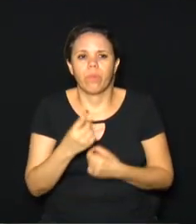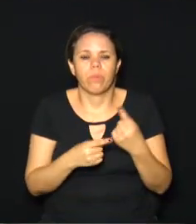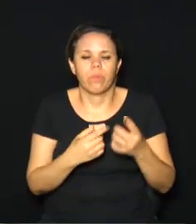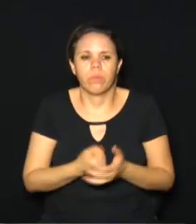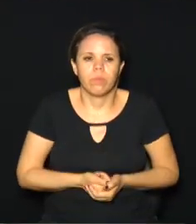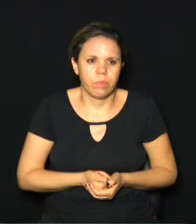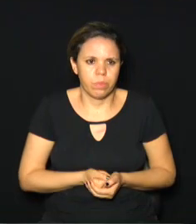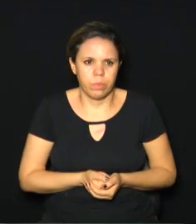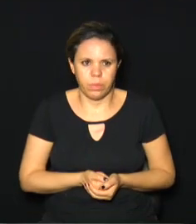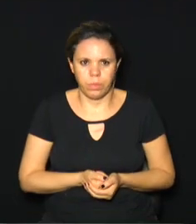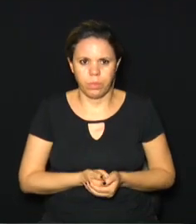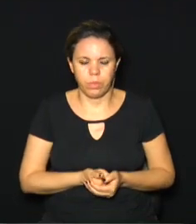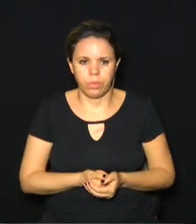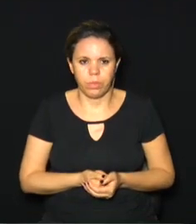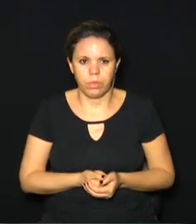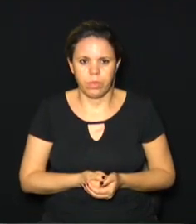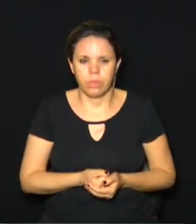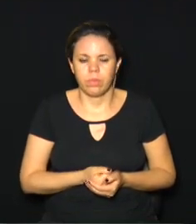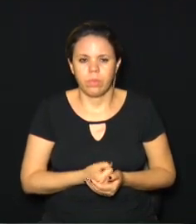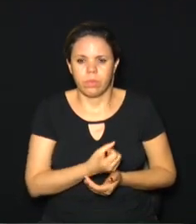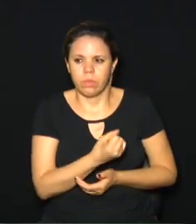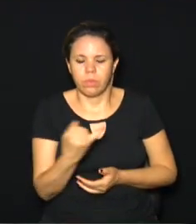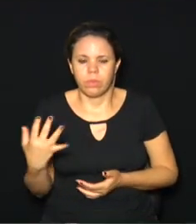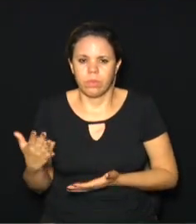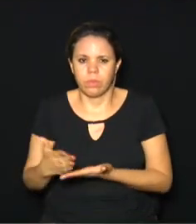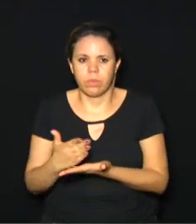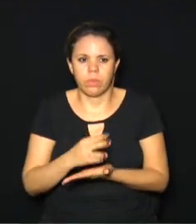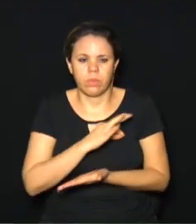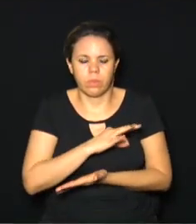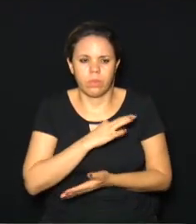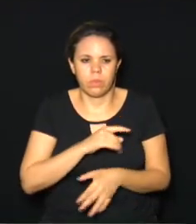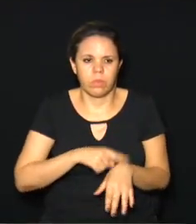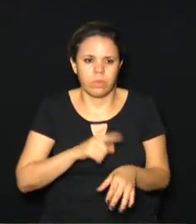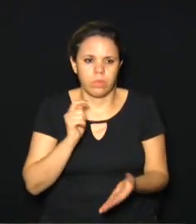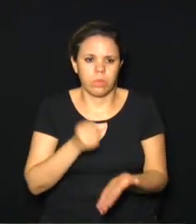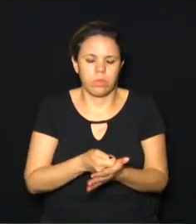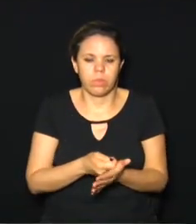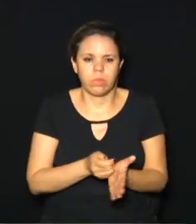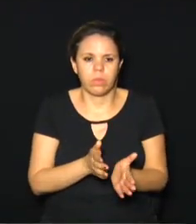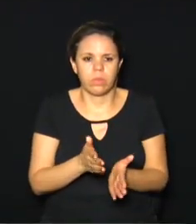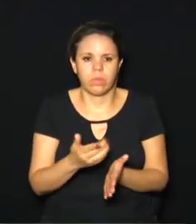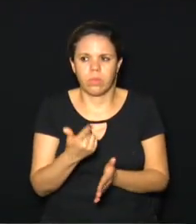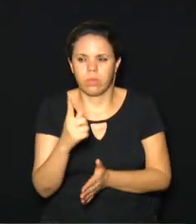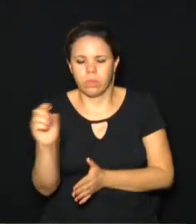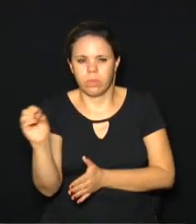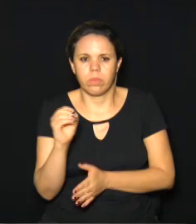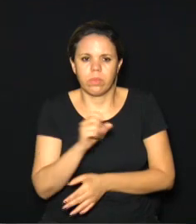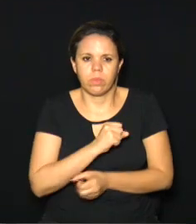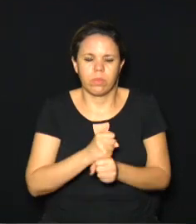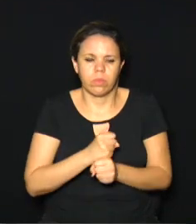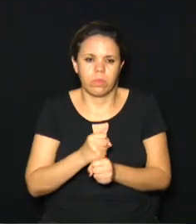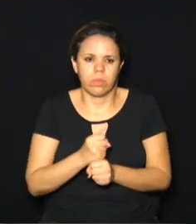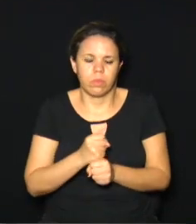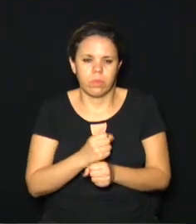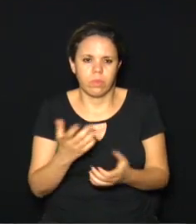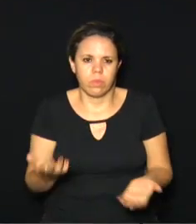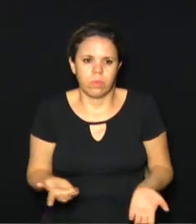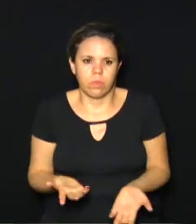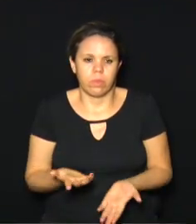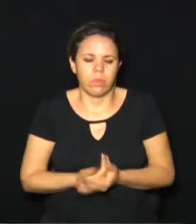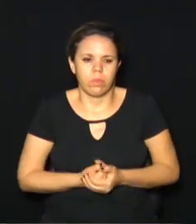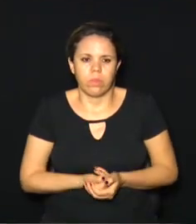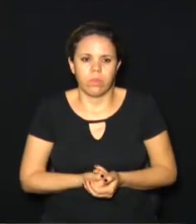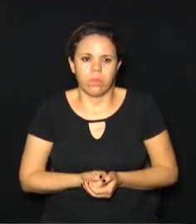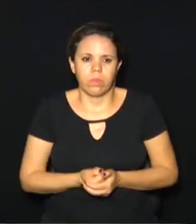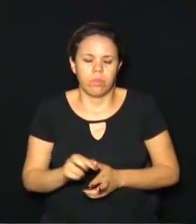certa parcela salarial, quando ela é paga por um tempo, né, geralmente se considera 10 anos, e aí, enfim, aí